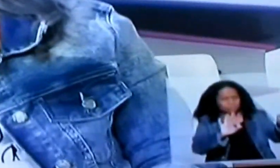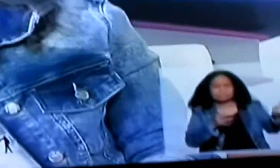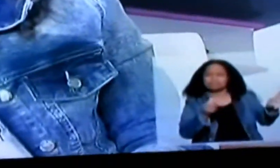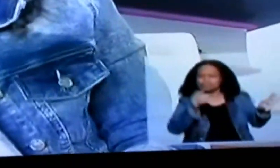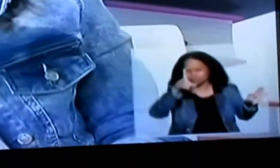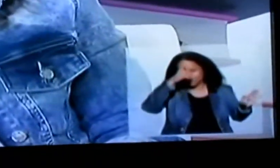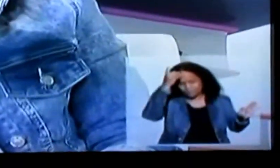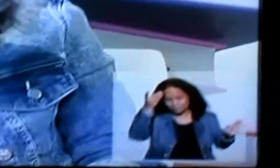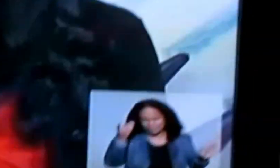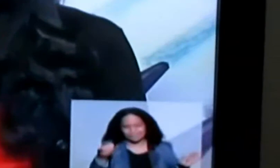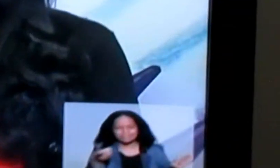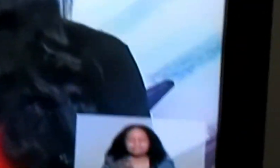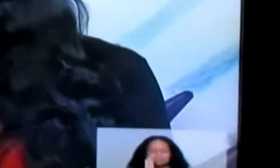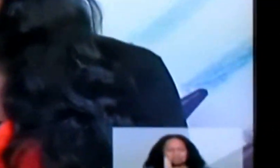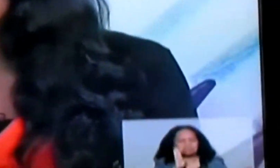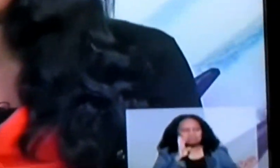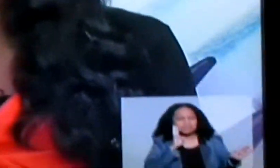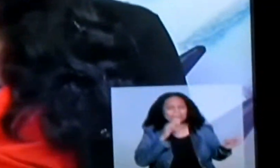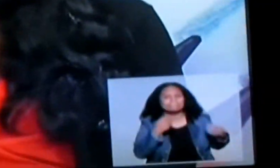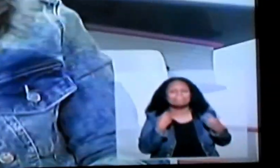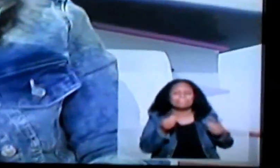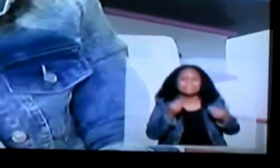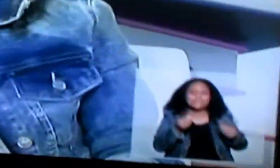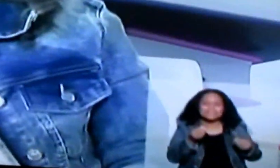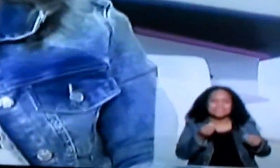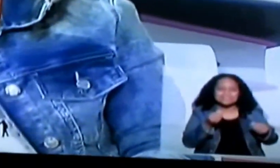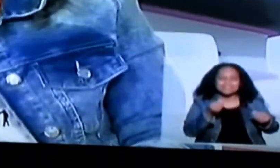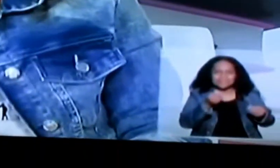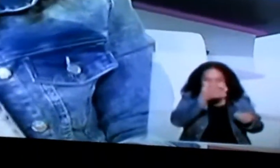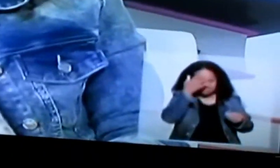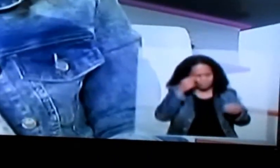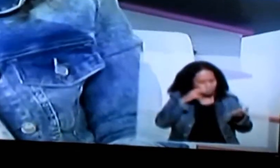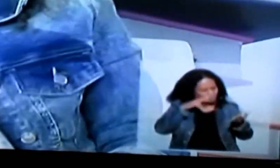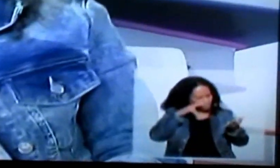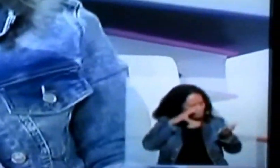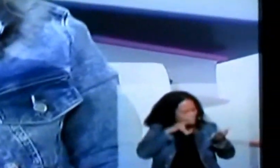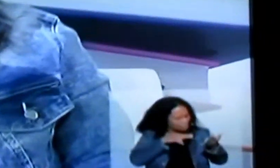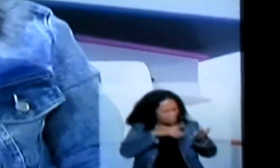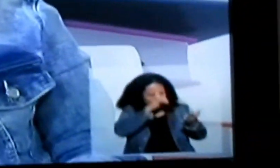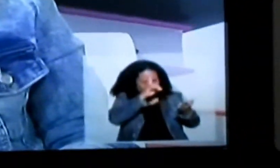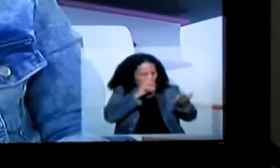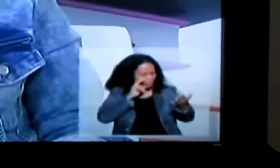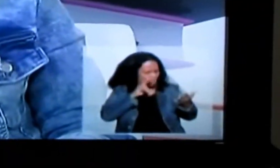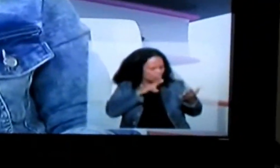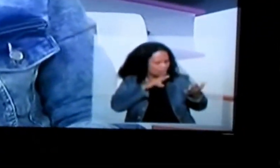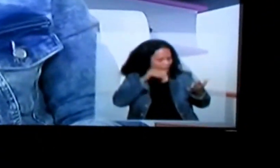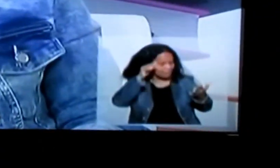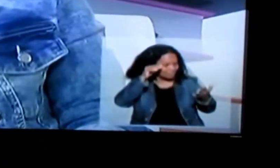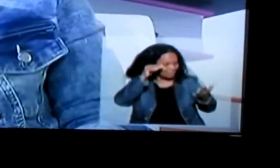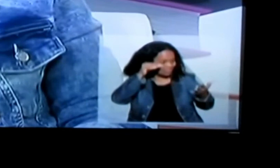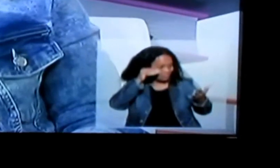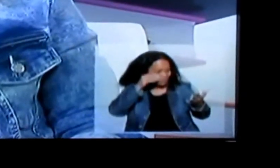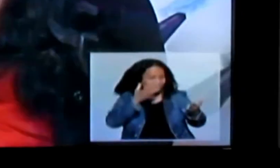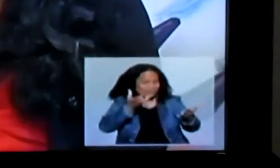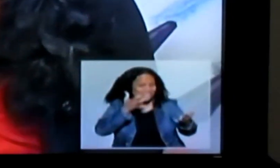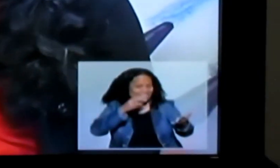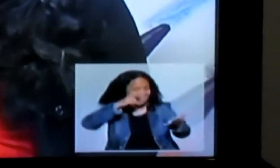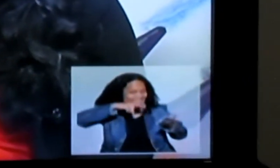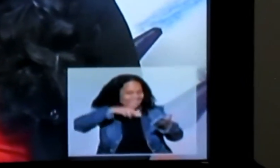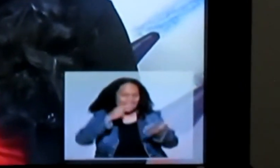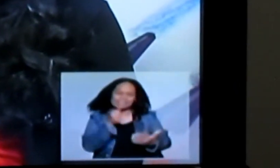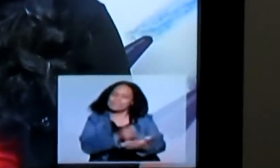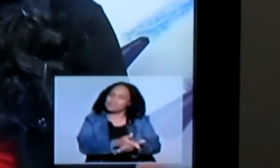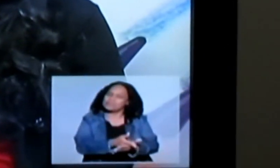super criativo, né? Muito legal. É pra instigar o leitor, né? Você bota uma frase, a foto, e a pessoa se identifica e compra. E